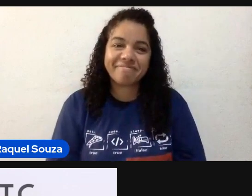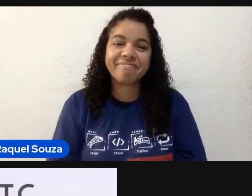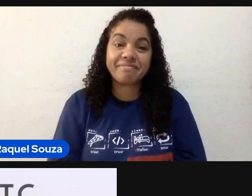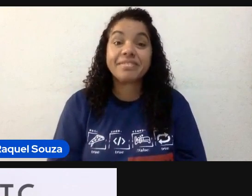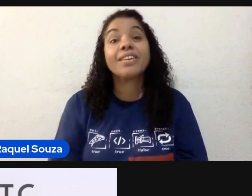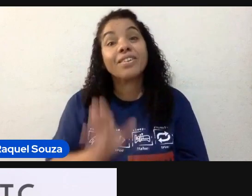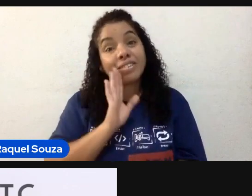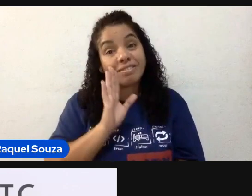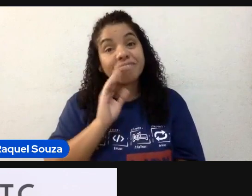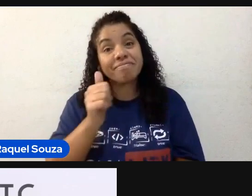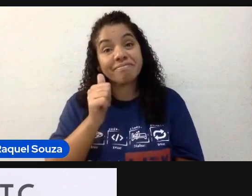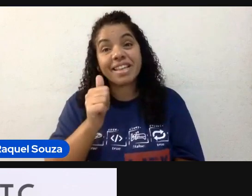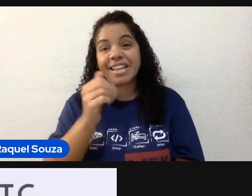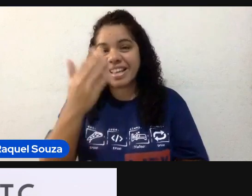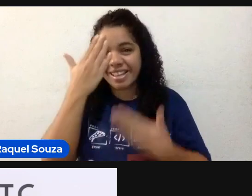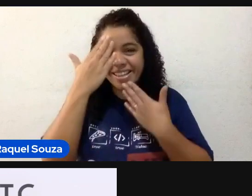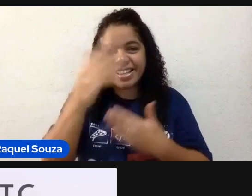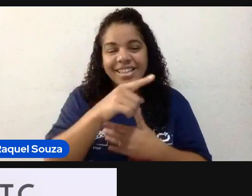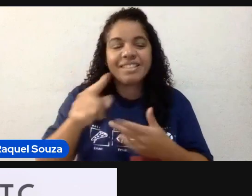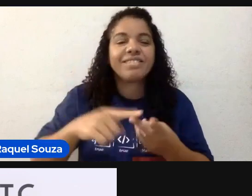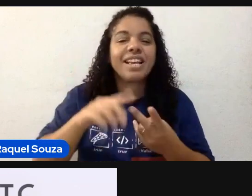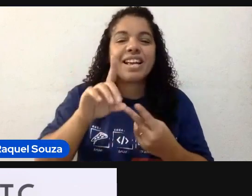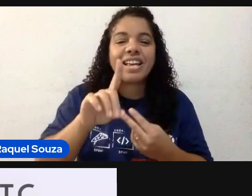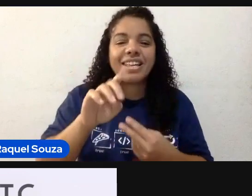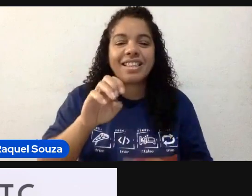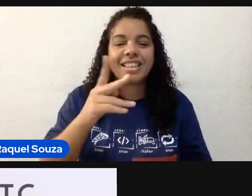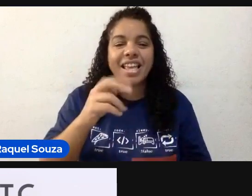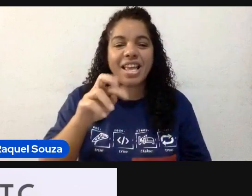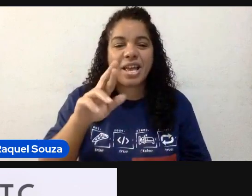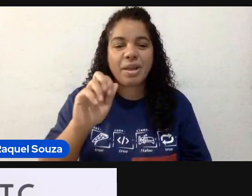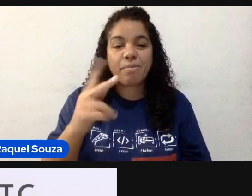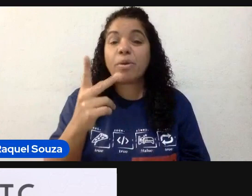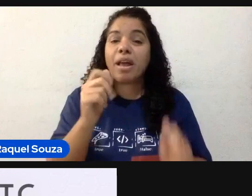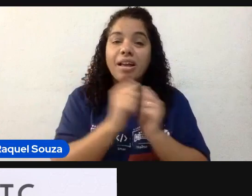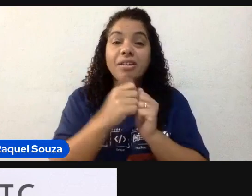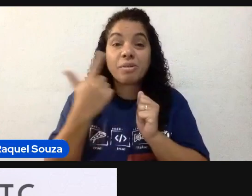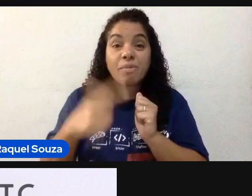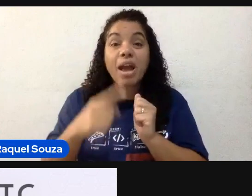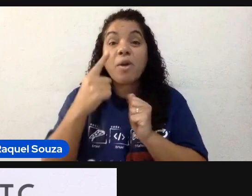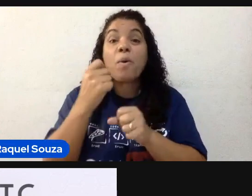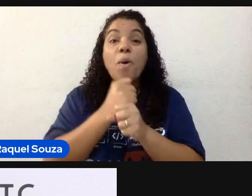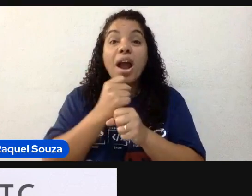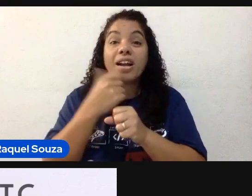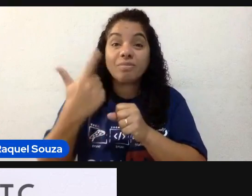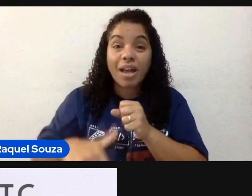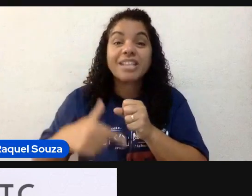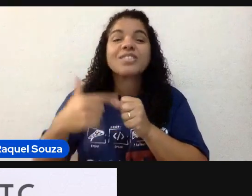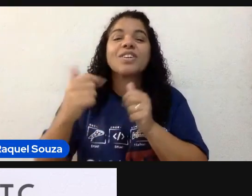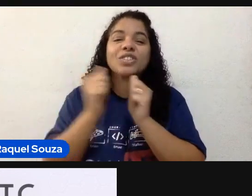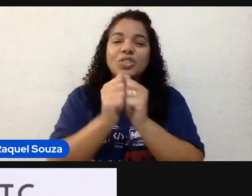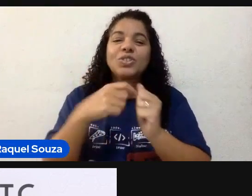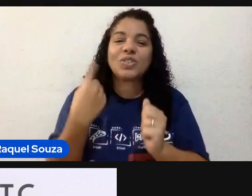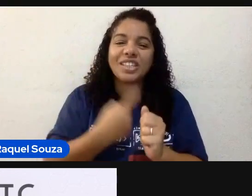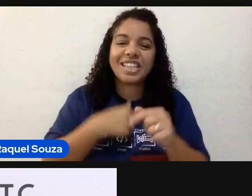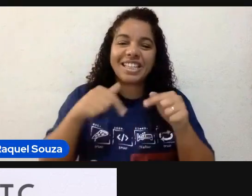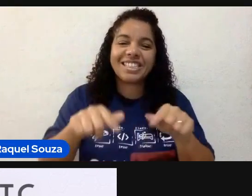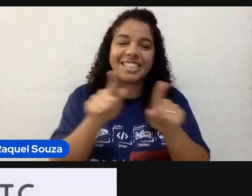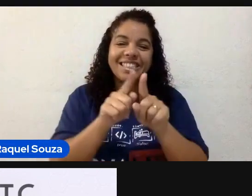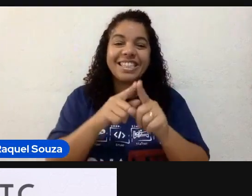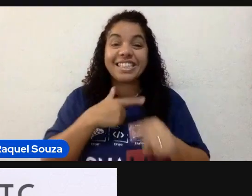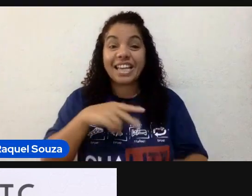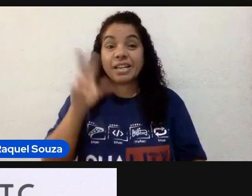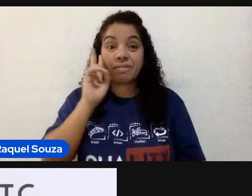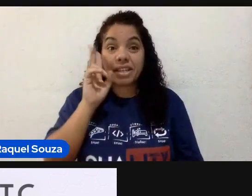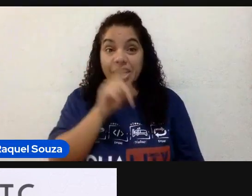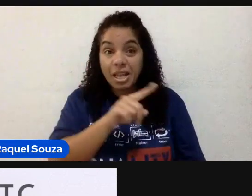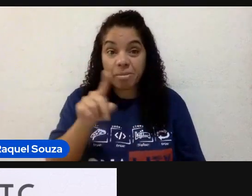Legal. Muito obrigada, Débora, mais uma vez aqui, mais um ano junto com a gente aqui do MTC, né? 2 anos seguidos. Lembrando, pessoal,